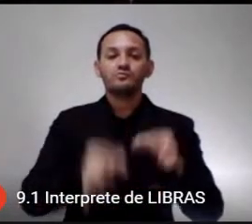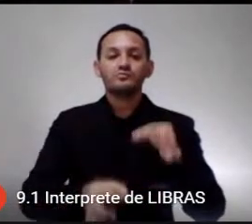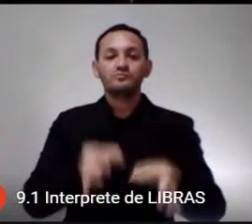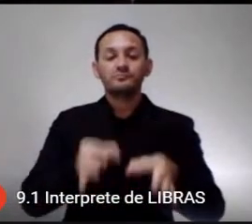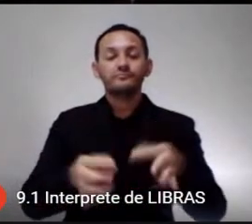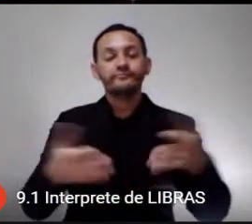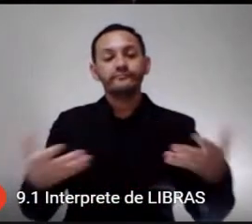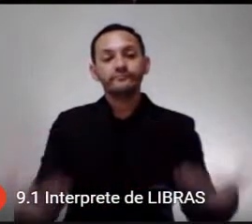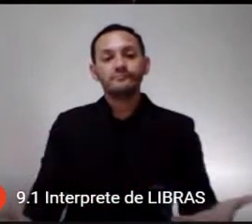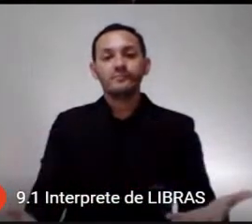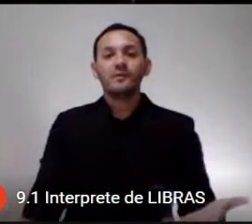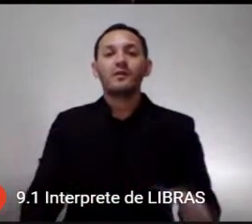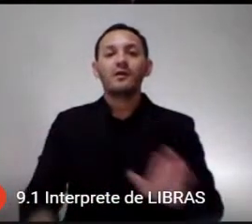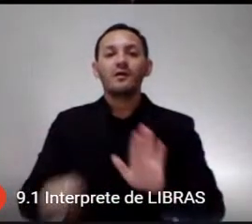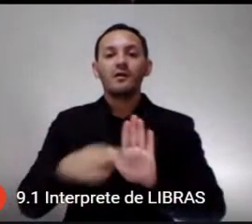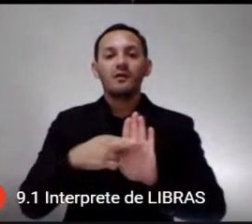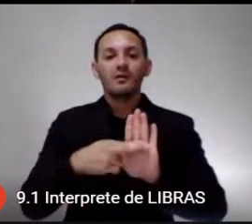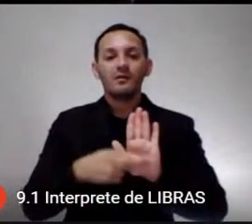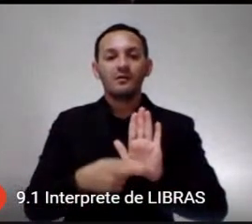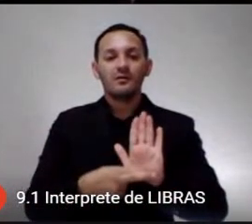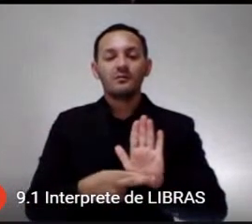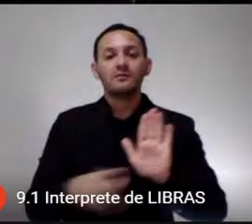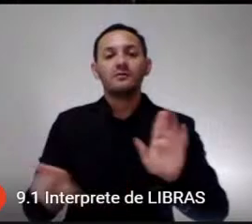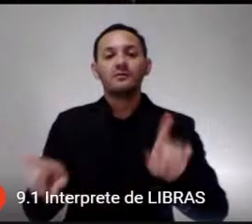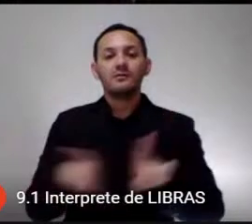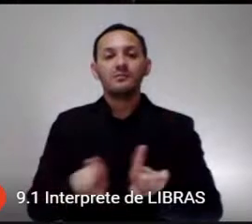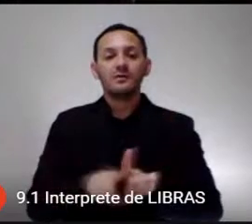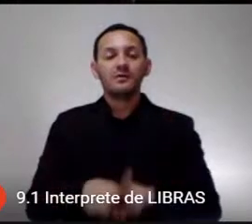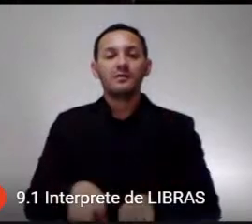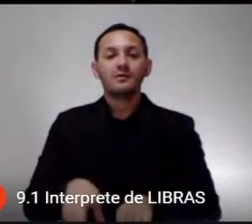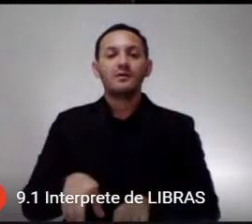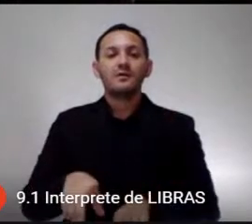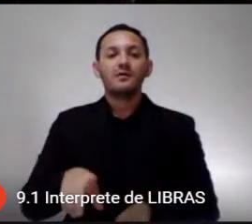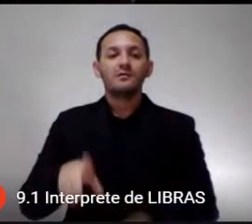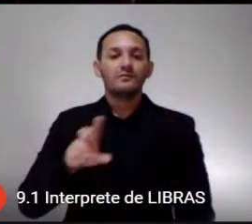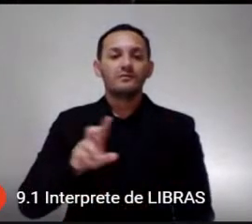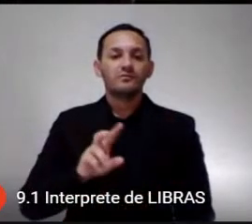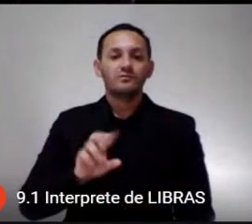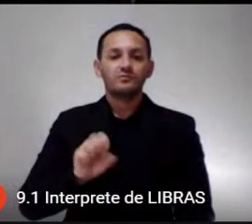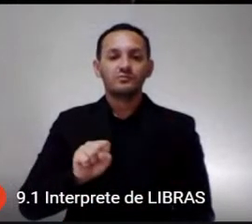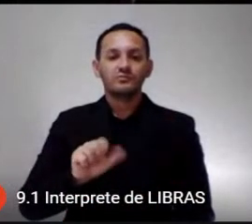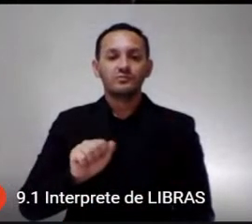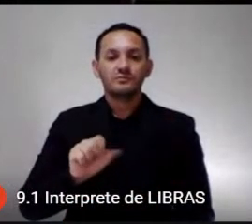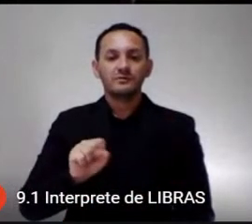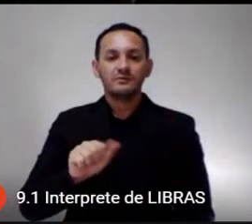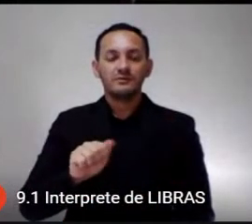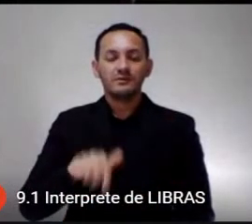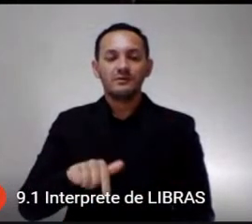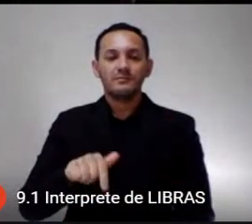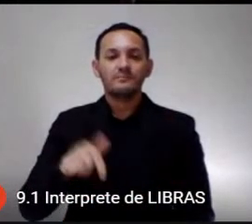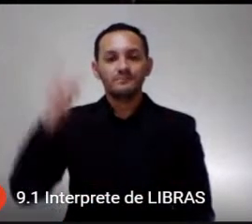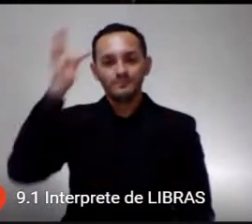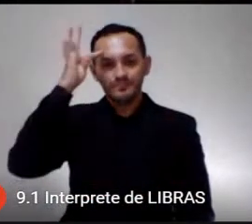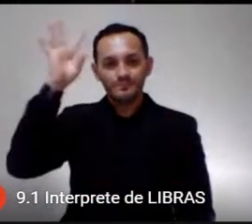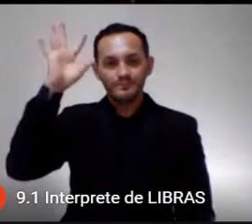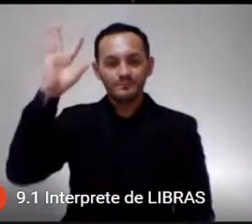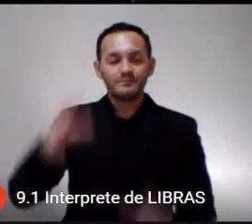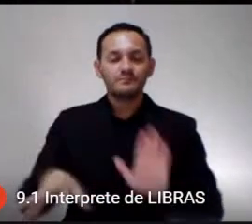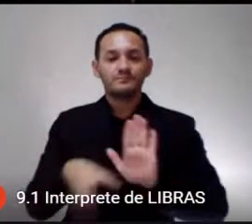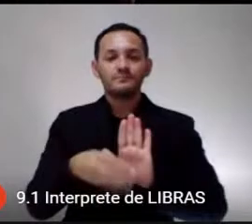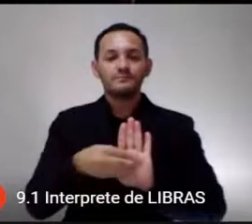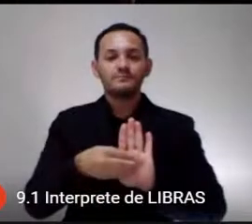aqui, doutrina de Susana Barros, violação ao princípio da igualdade. De modo que esta